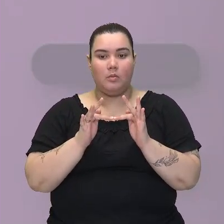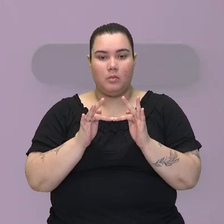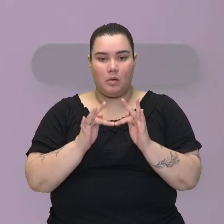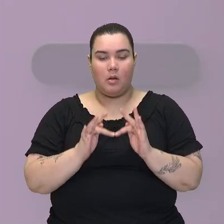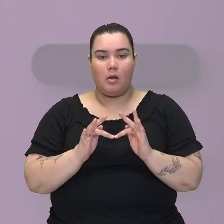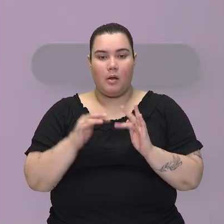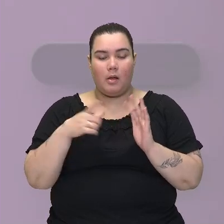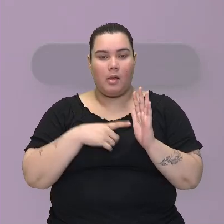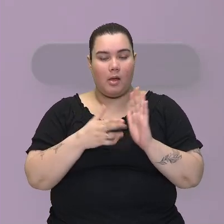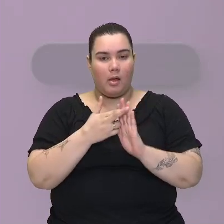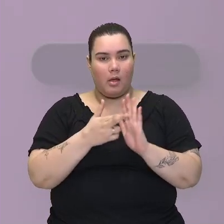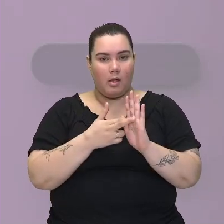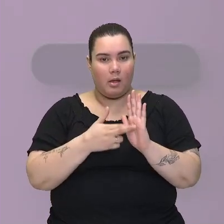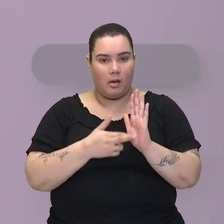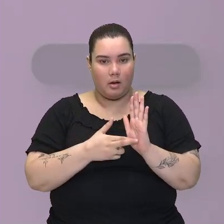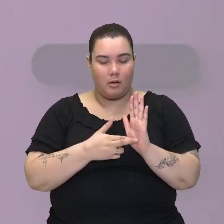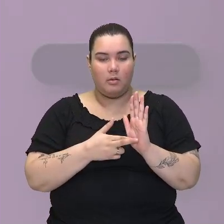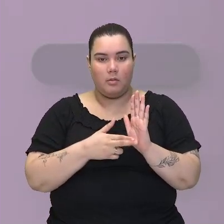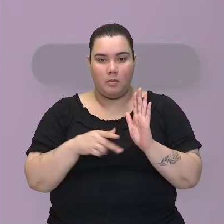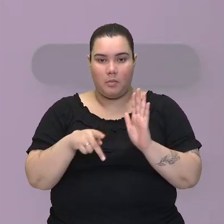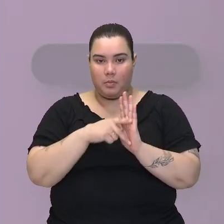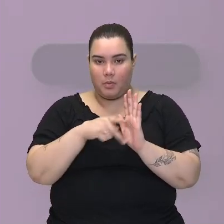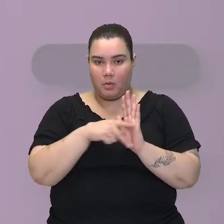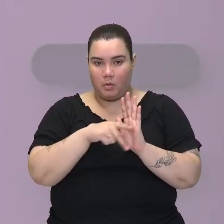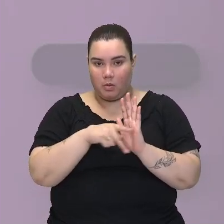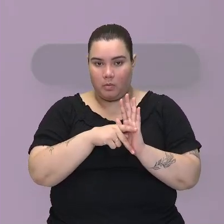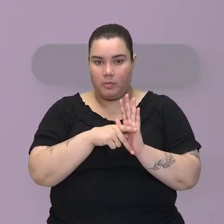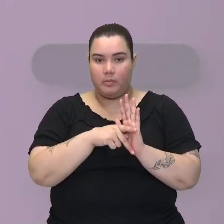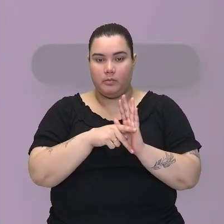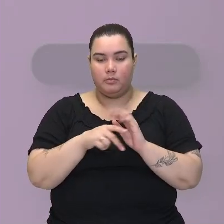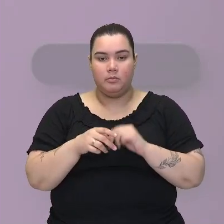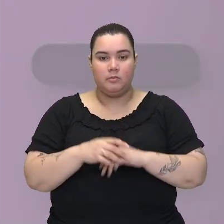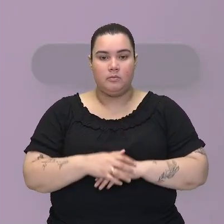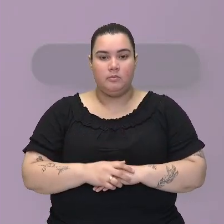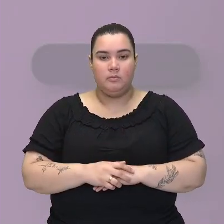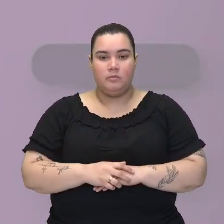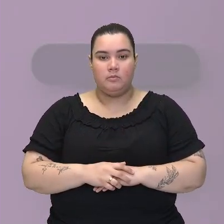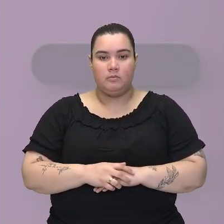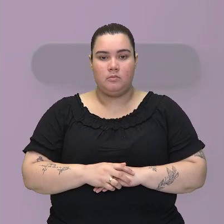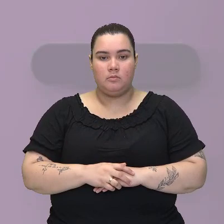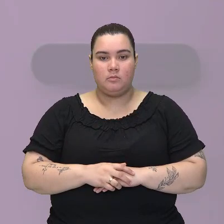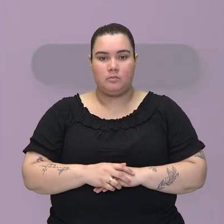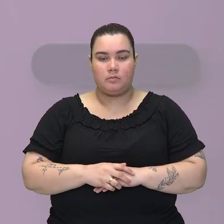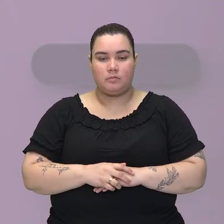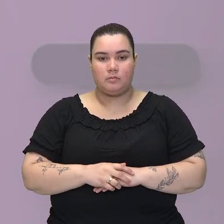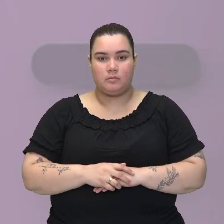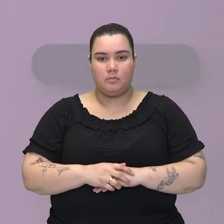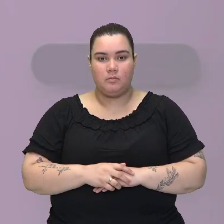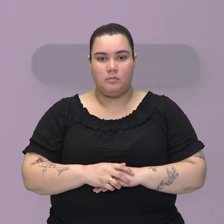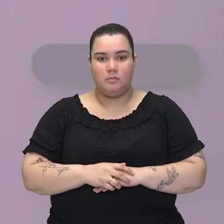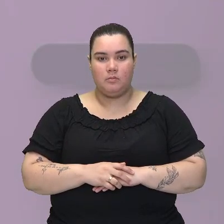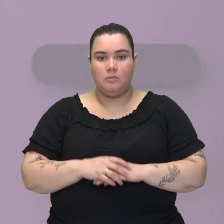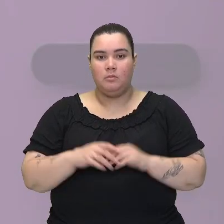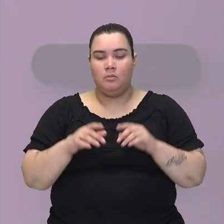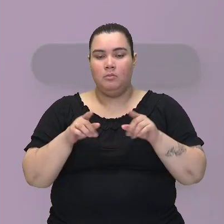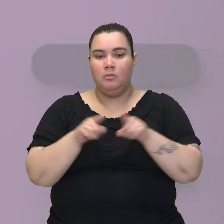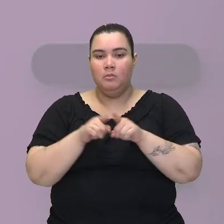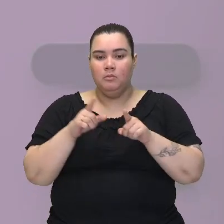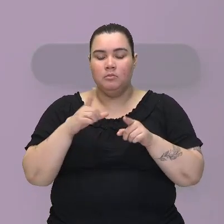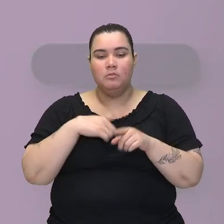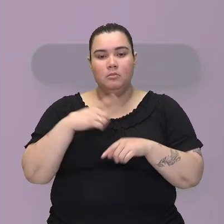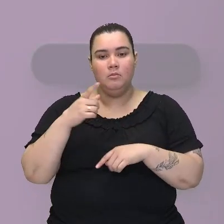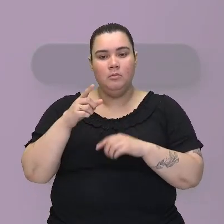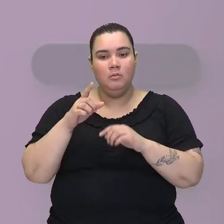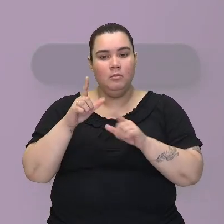a regra que vai ali definir, né, aquela situação, e eu vou atribuir valores para